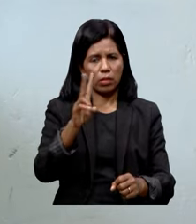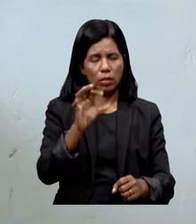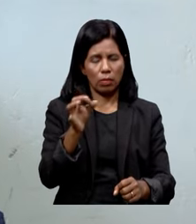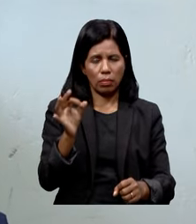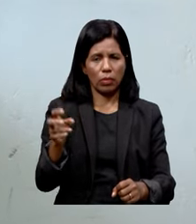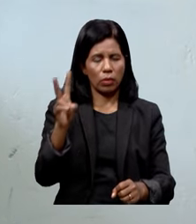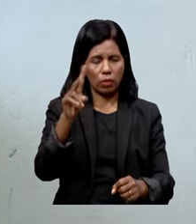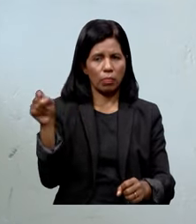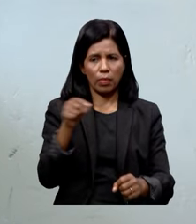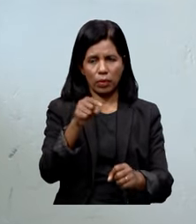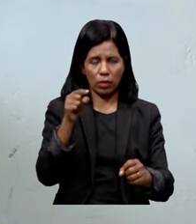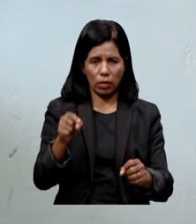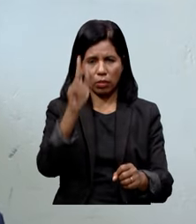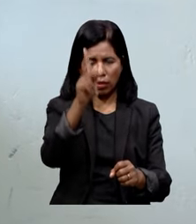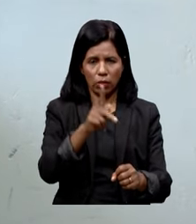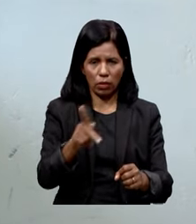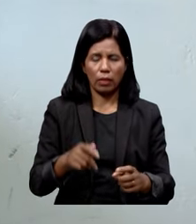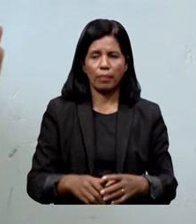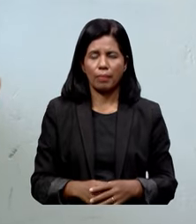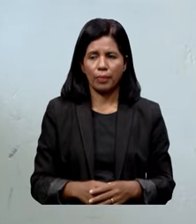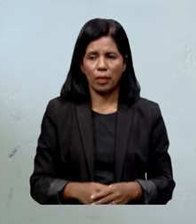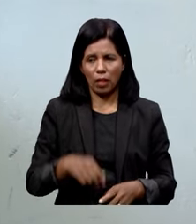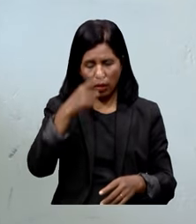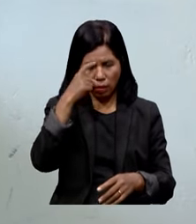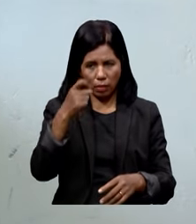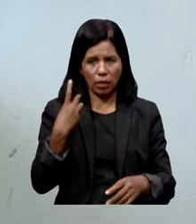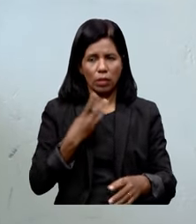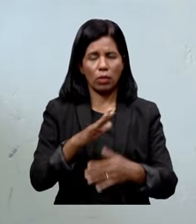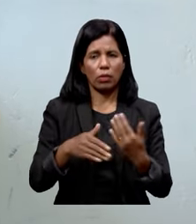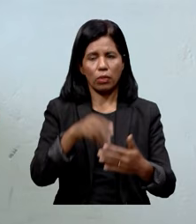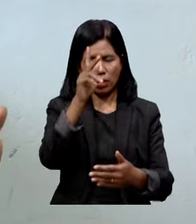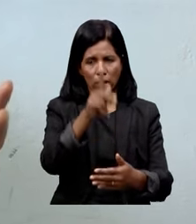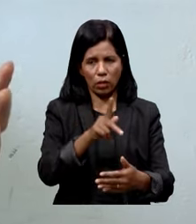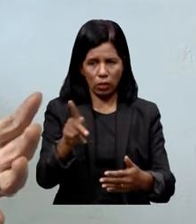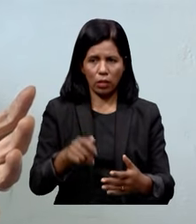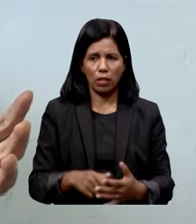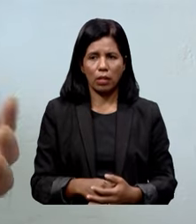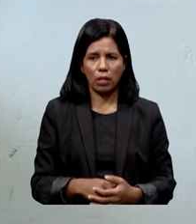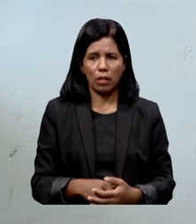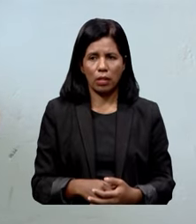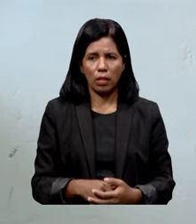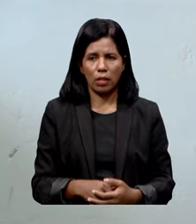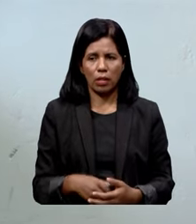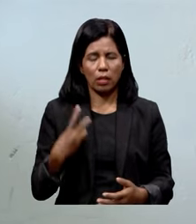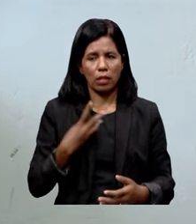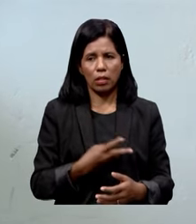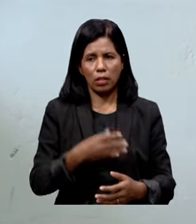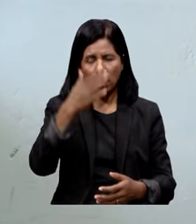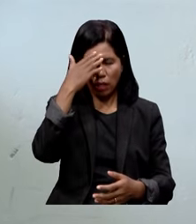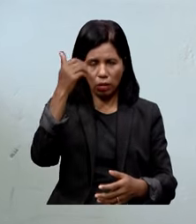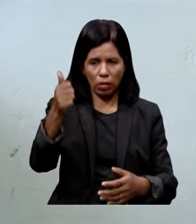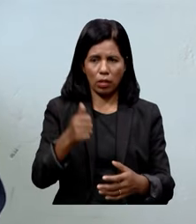ital persento katolika tamba de ita mayoria katolika ita halua